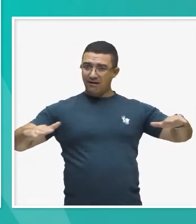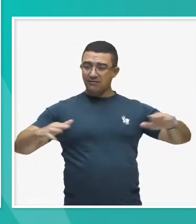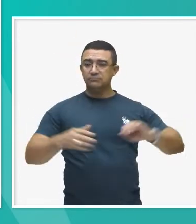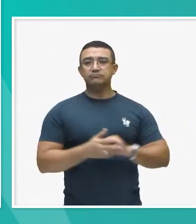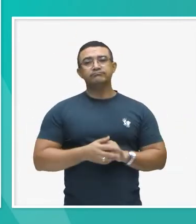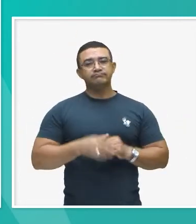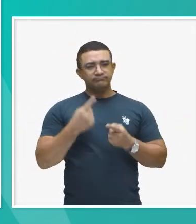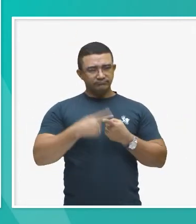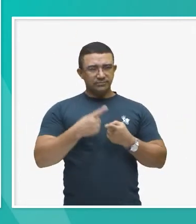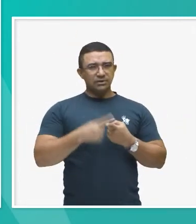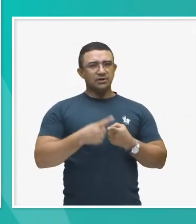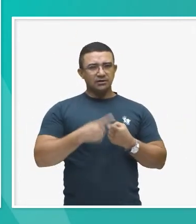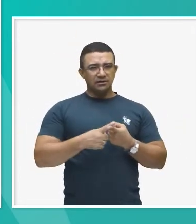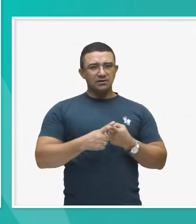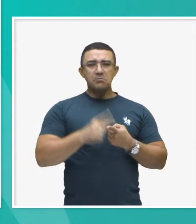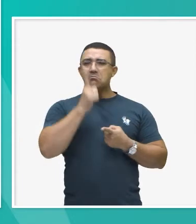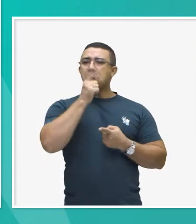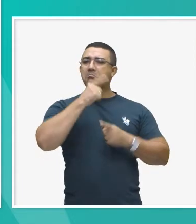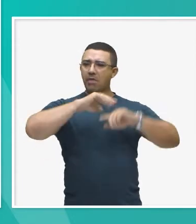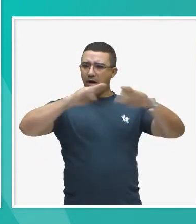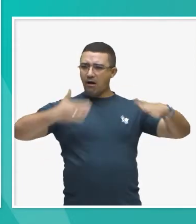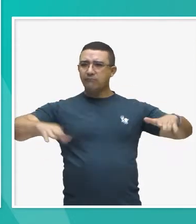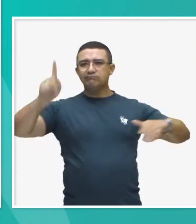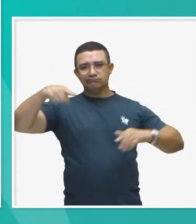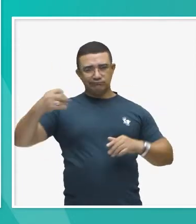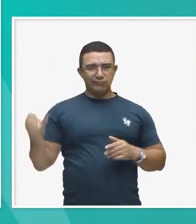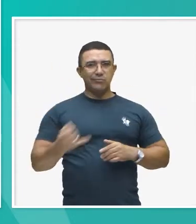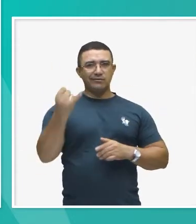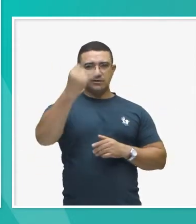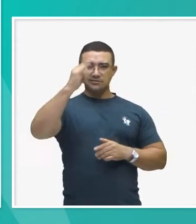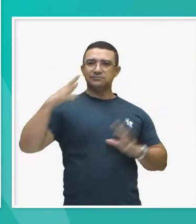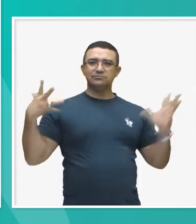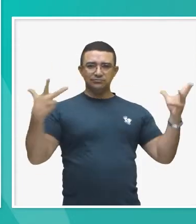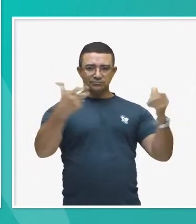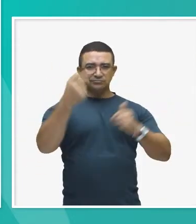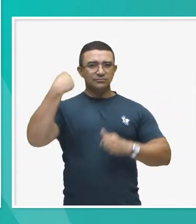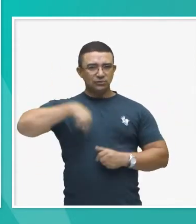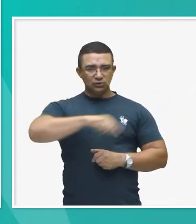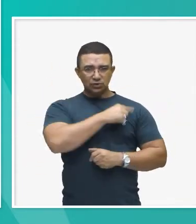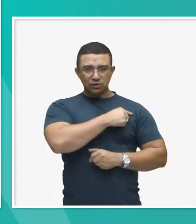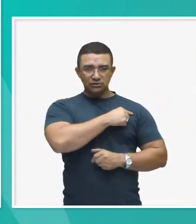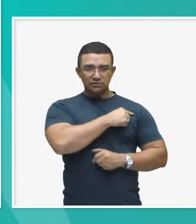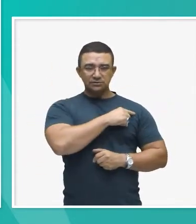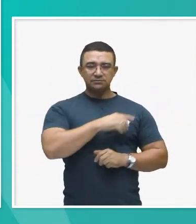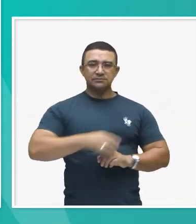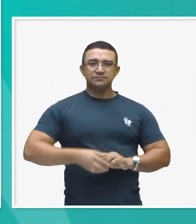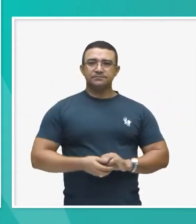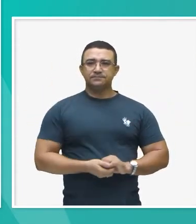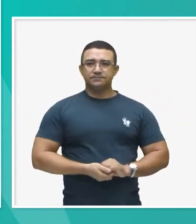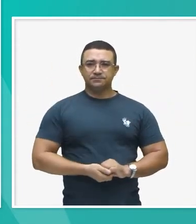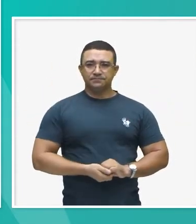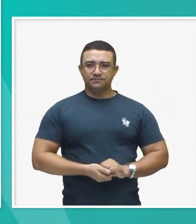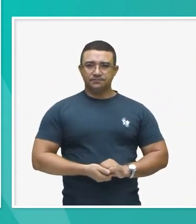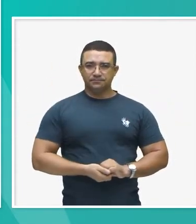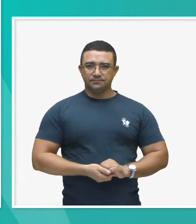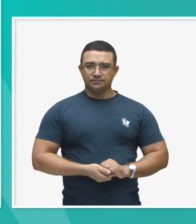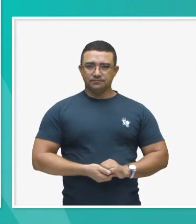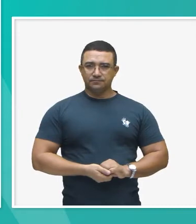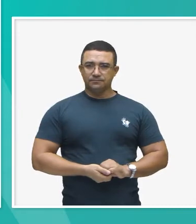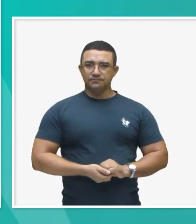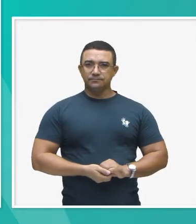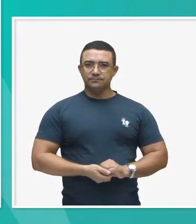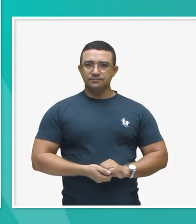é muito importante para a nossa própria sobrevivência, tá bom? Então, fishing whale is problem in the north of